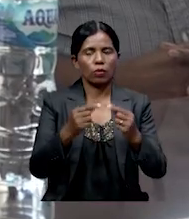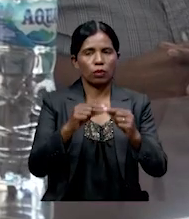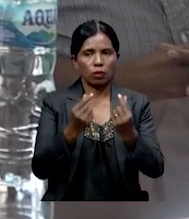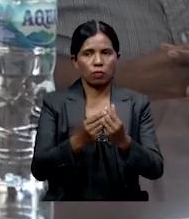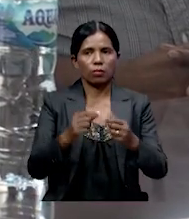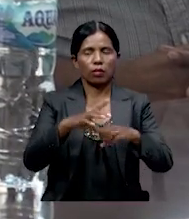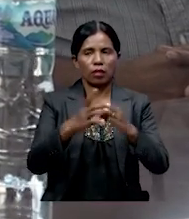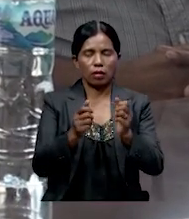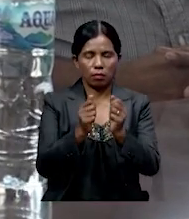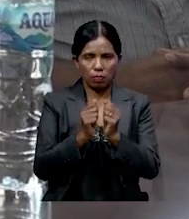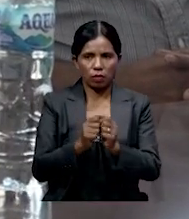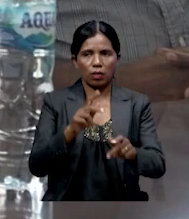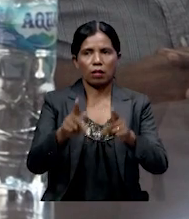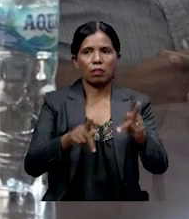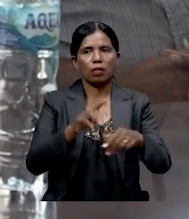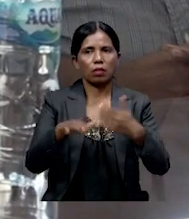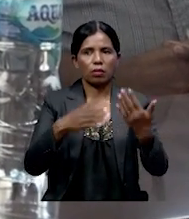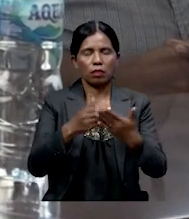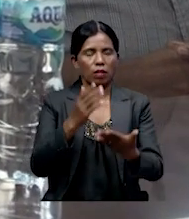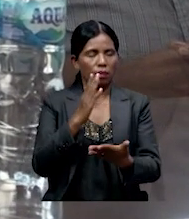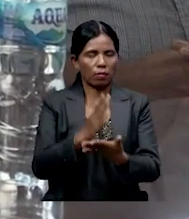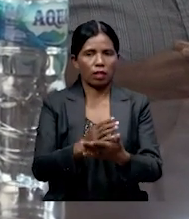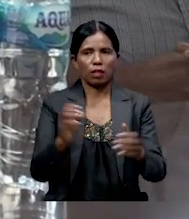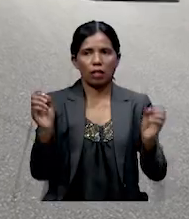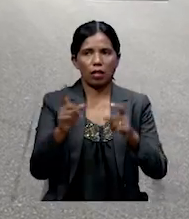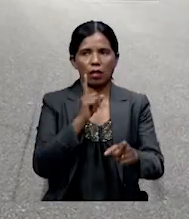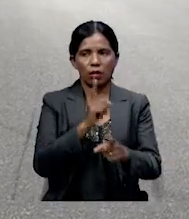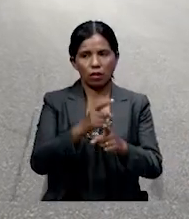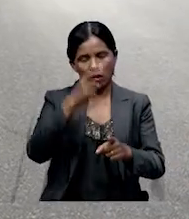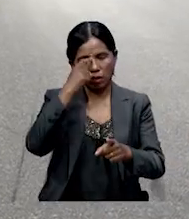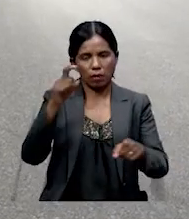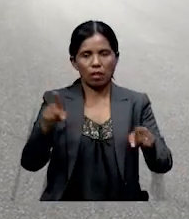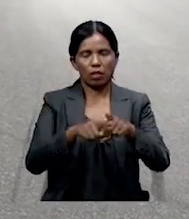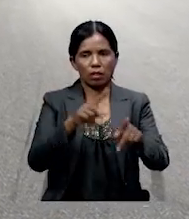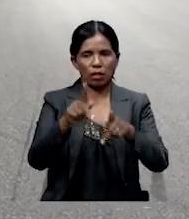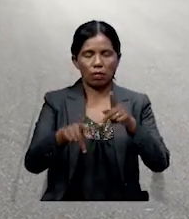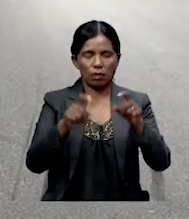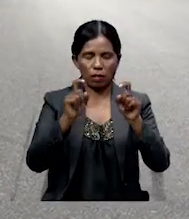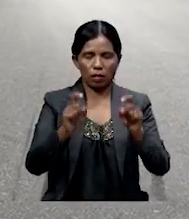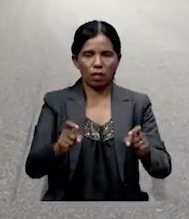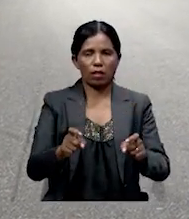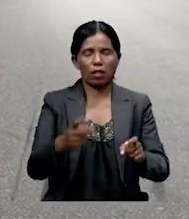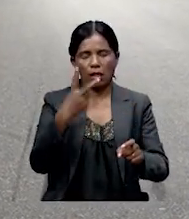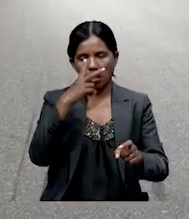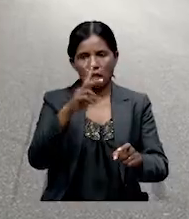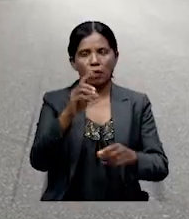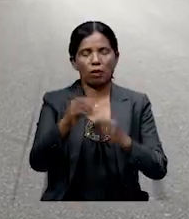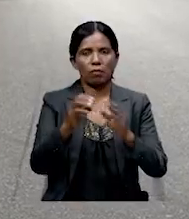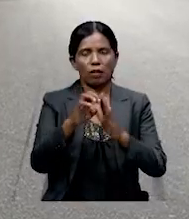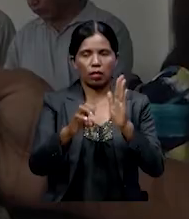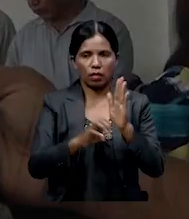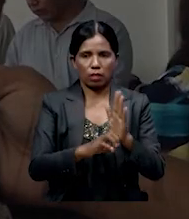hamutu com a comunidade sira, rode luta, combate buat nebela los, tamba hanesen cidadão, tem que defender estado. A mi